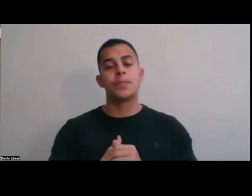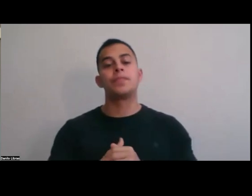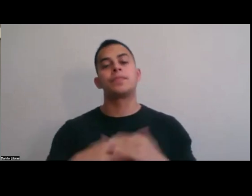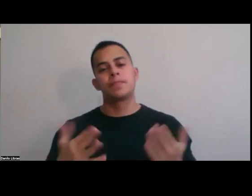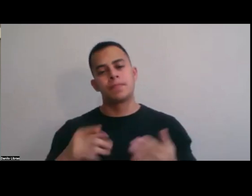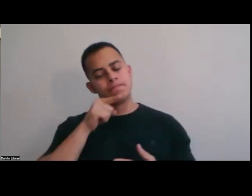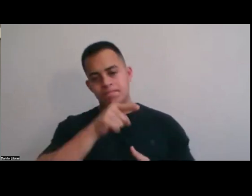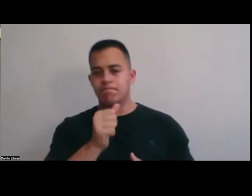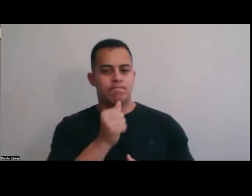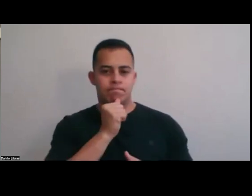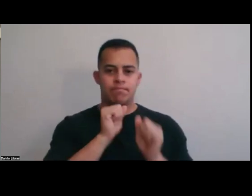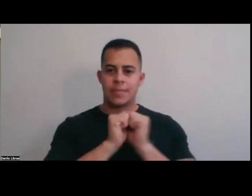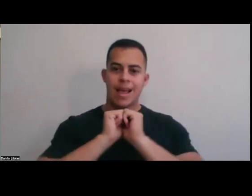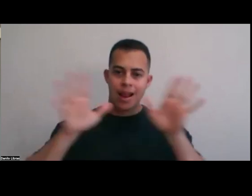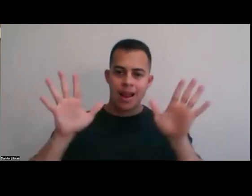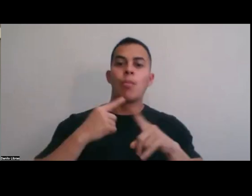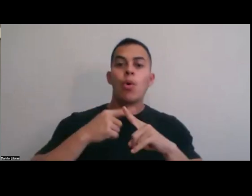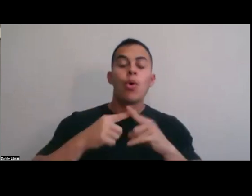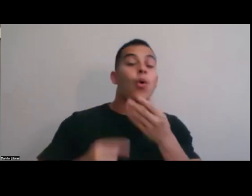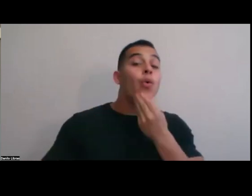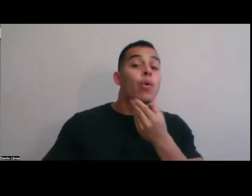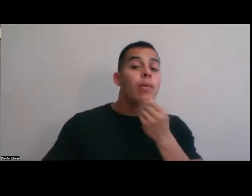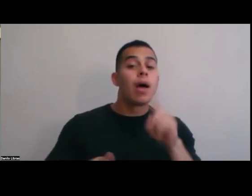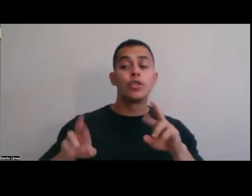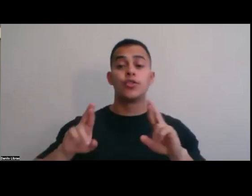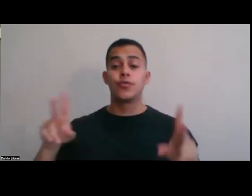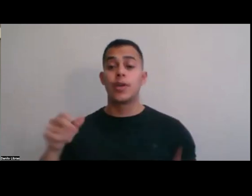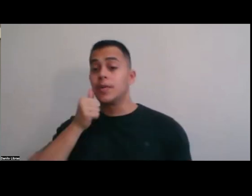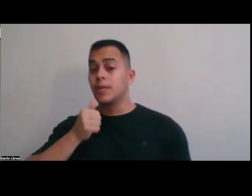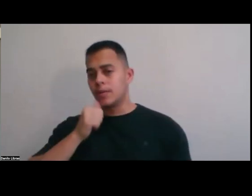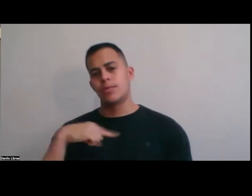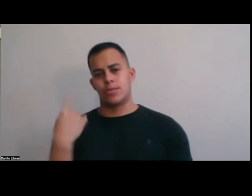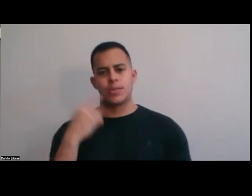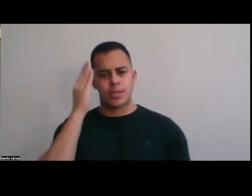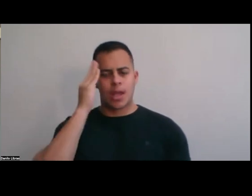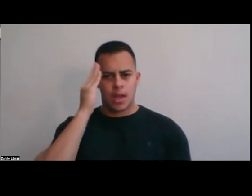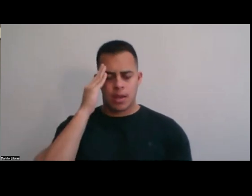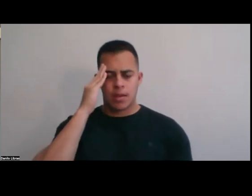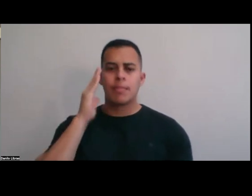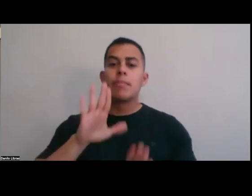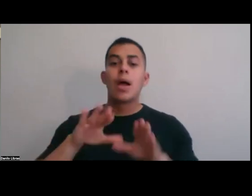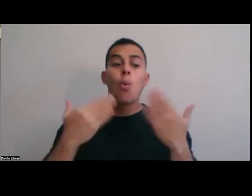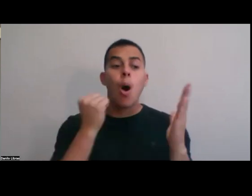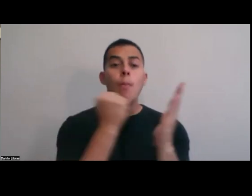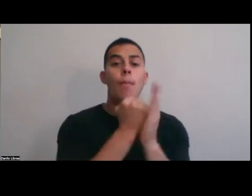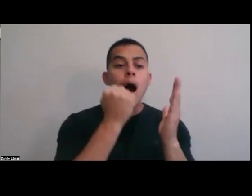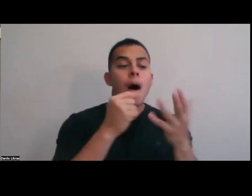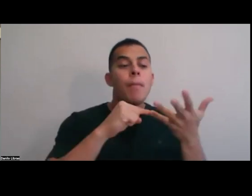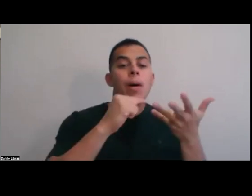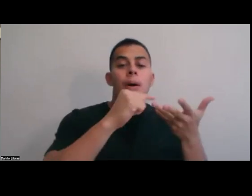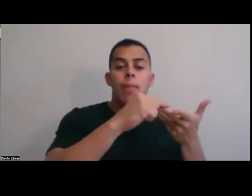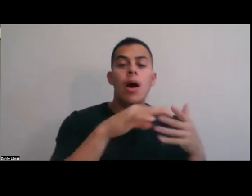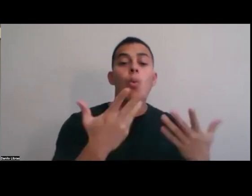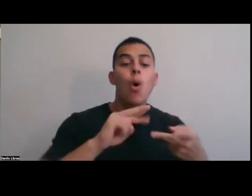isso ainda não está muito claro. Por que que o macho é diferente da fêmea? A gente sabe que é. Mas quais são os marcadores? Quais são os